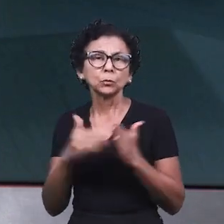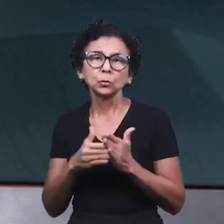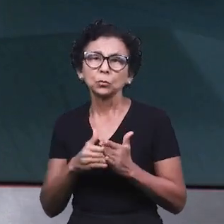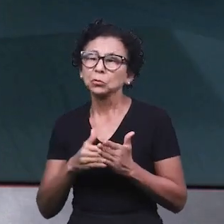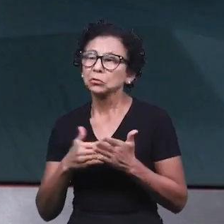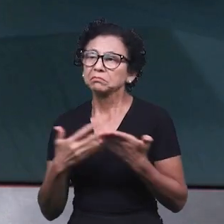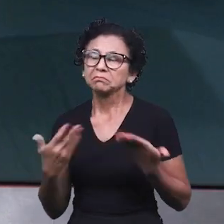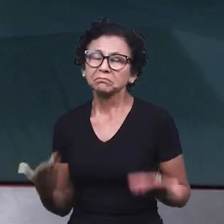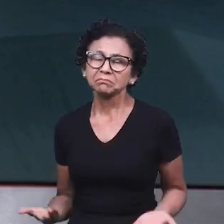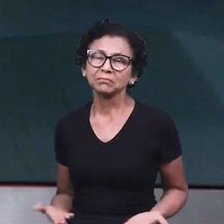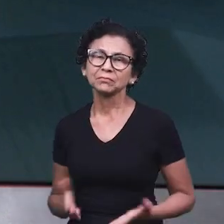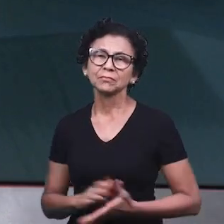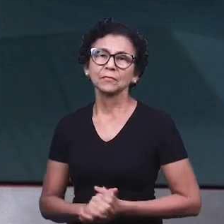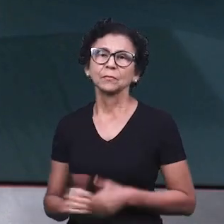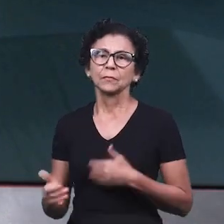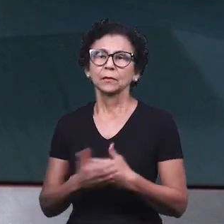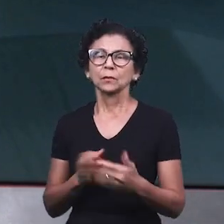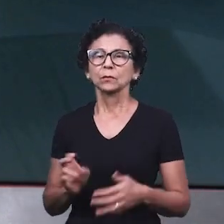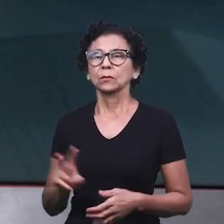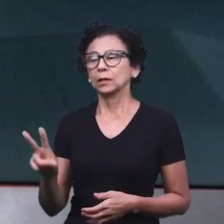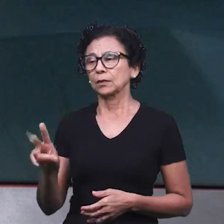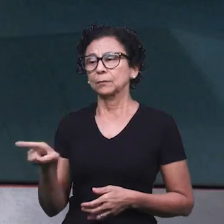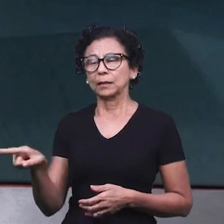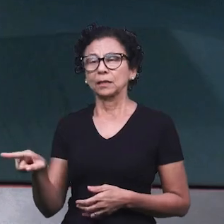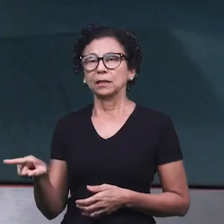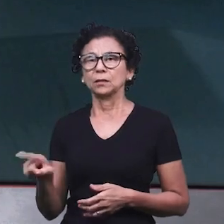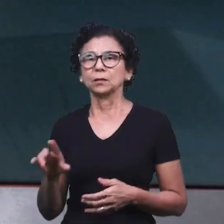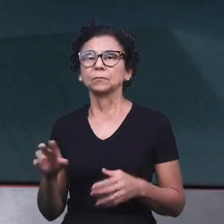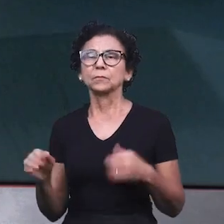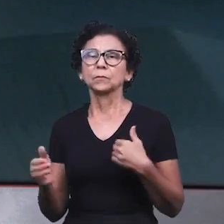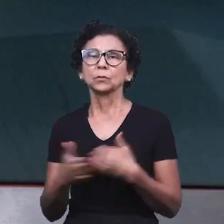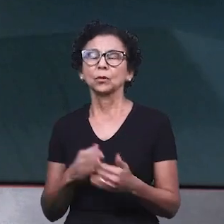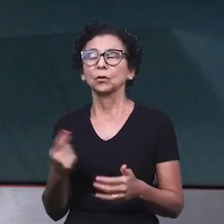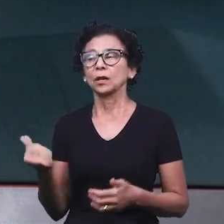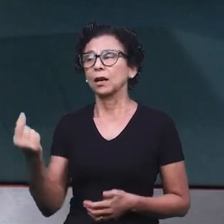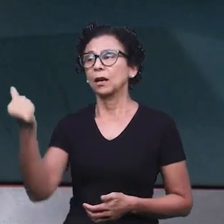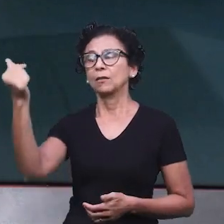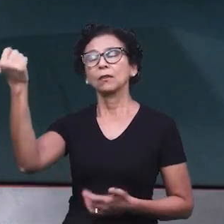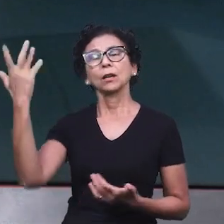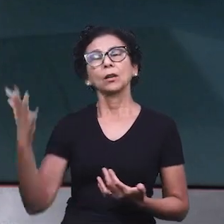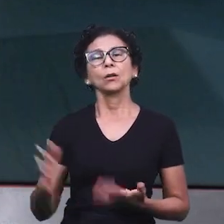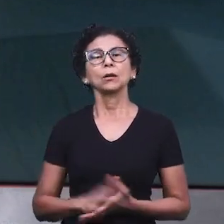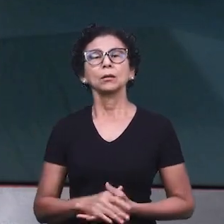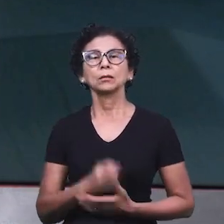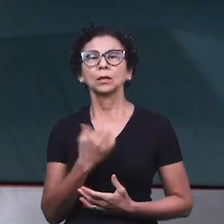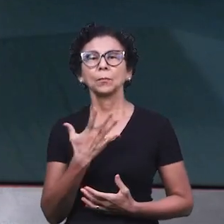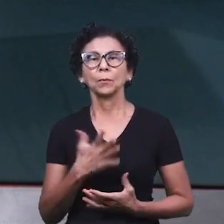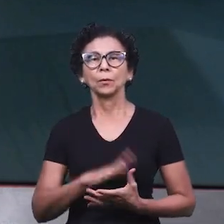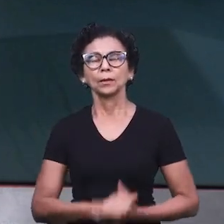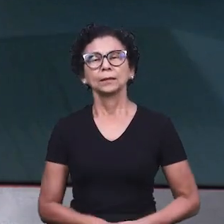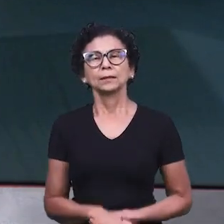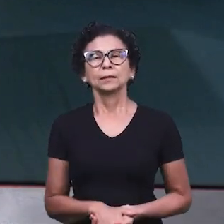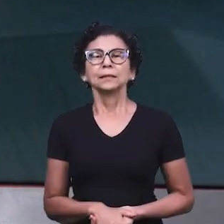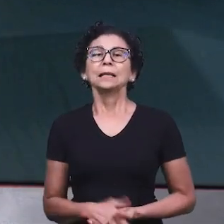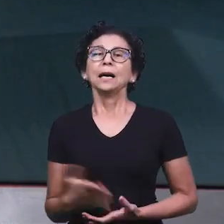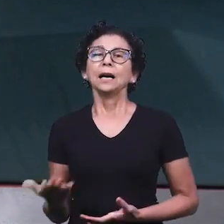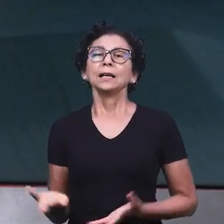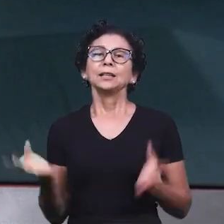agora, qualquer valor que eu receber está valendo. E acabou sendo feita uma renegociação